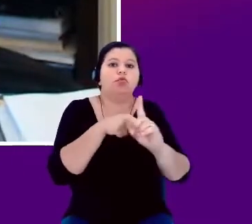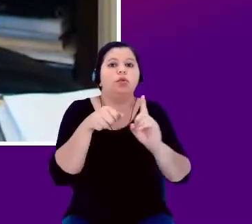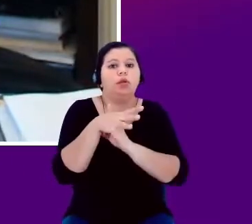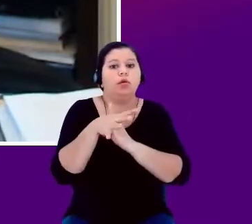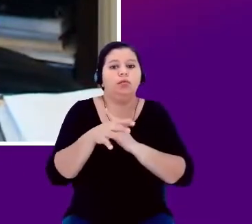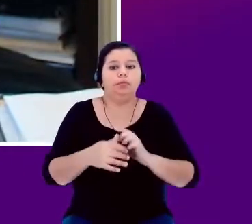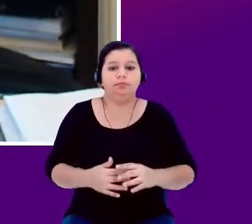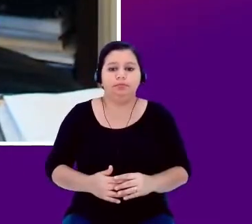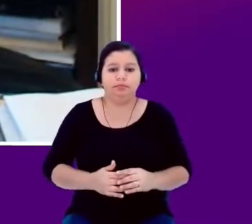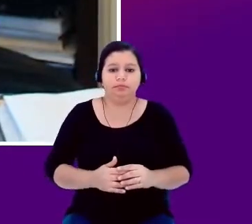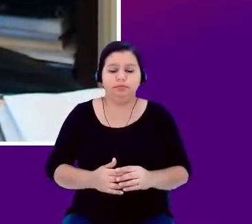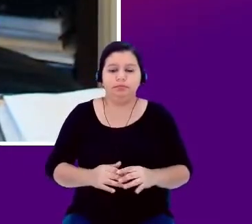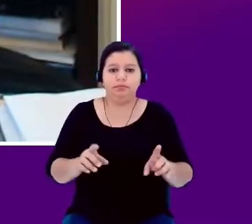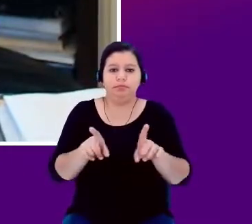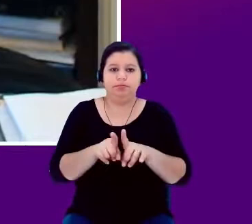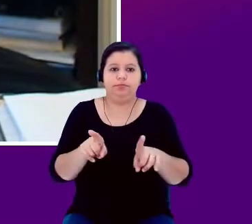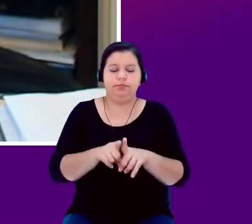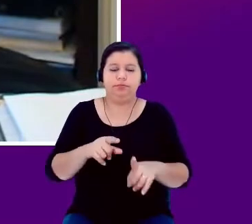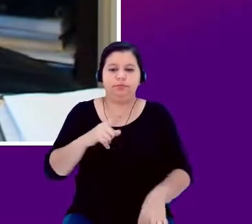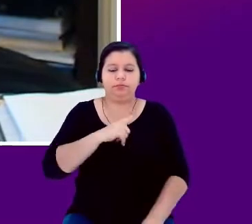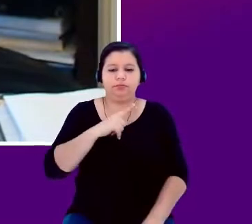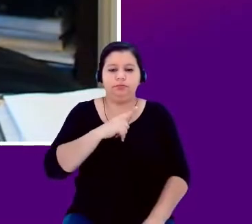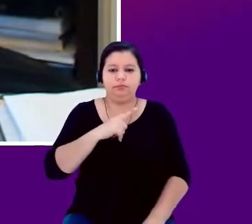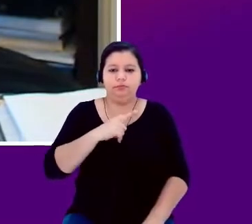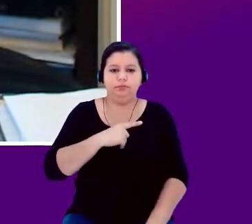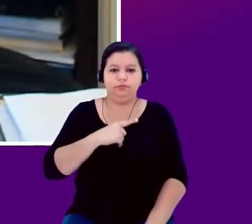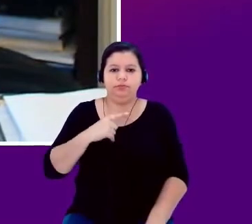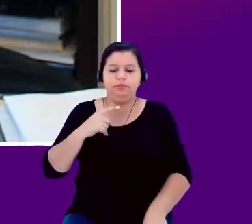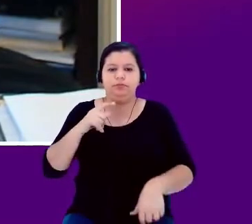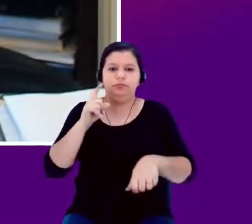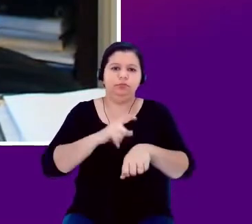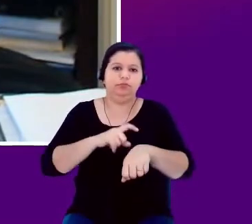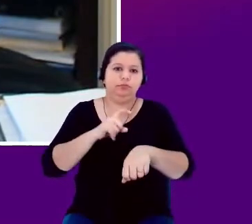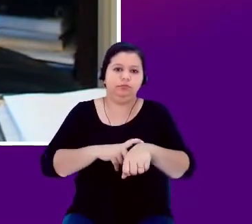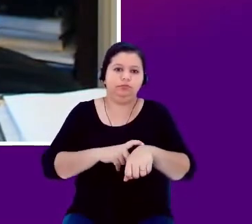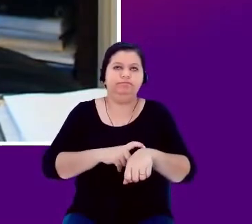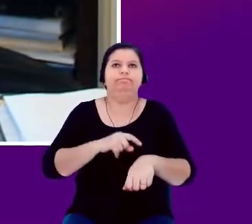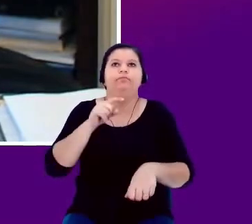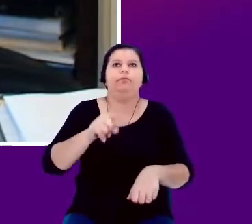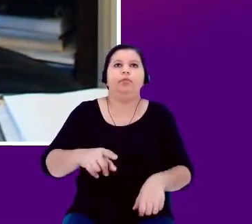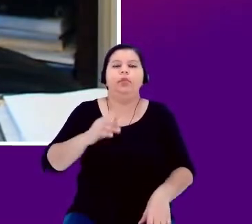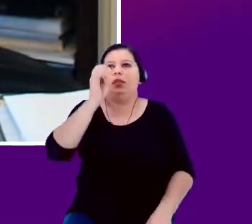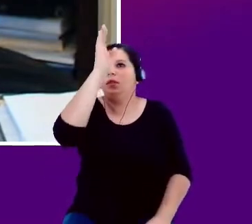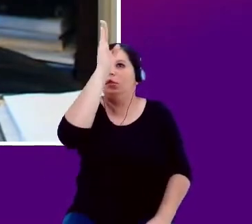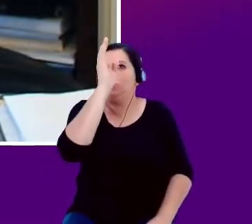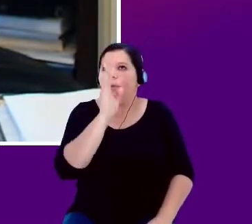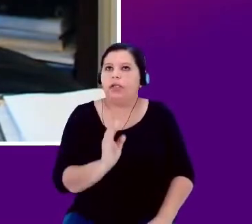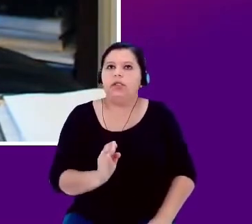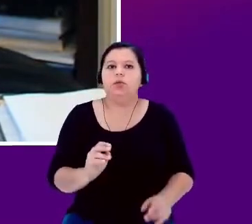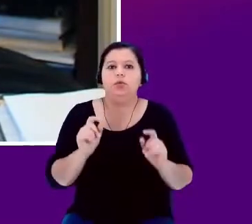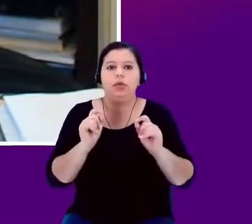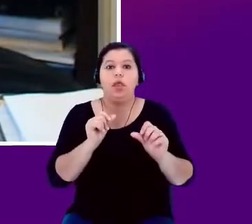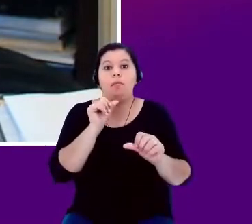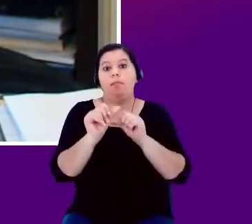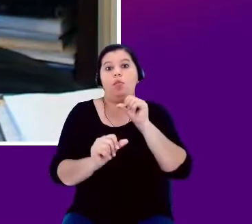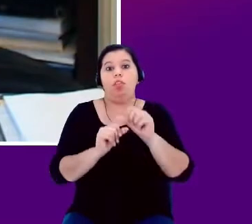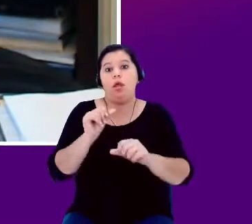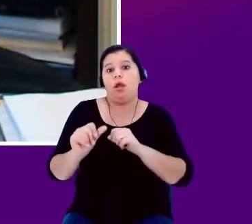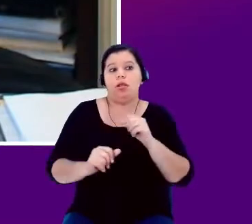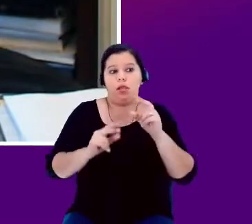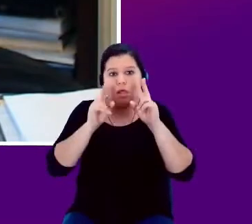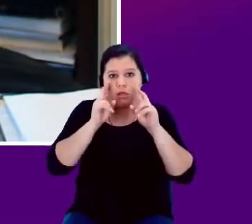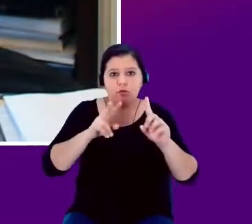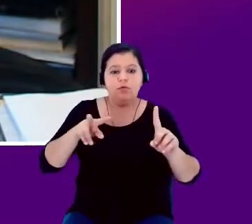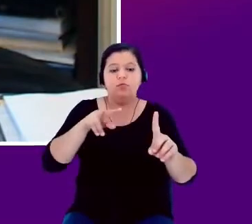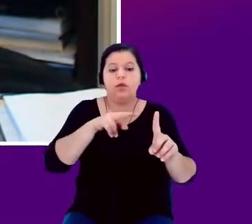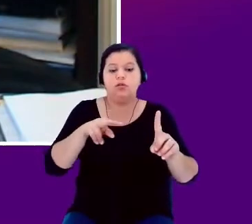Também tivemos um momento muito oportuno no Brasil de mudança de perspectiva do judiciário quanto ao